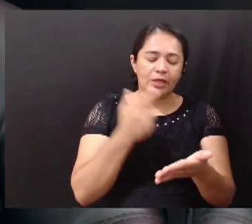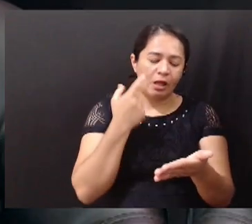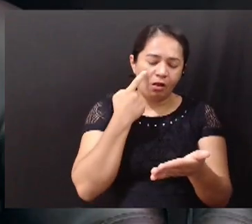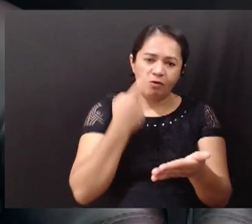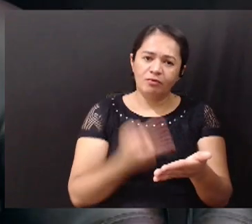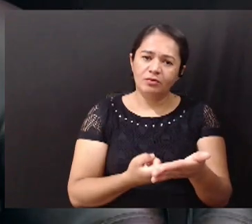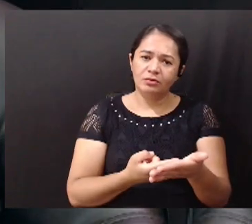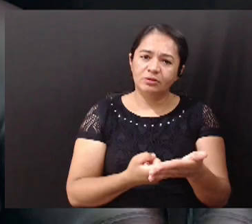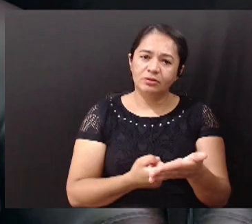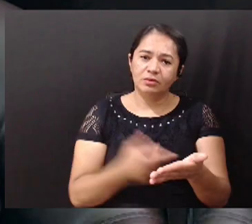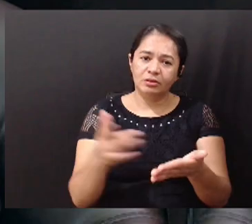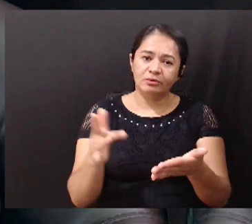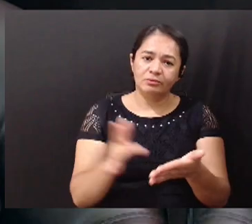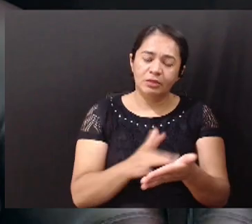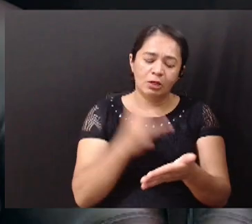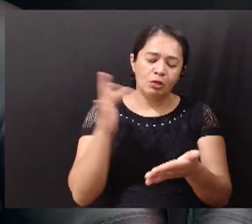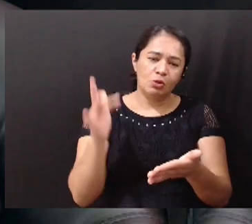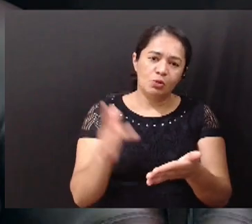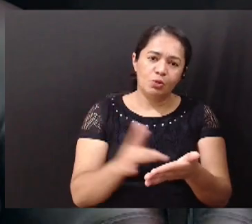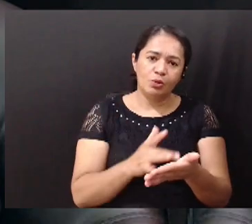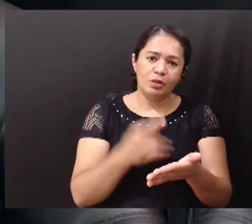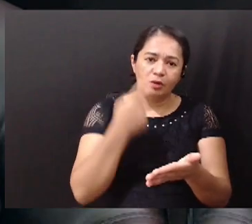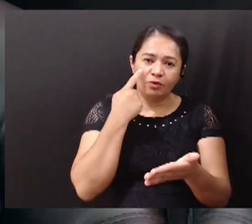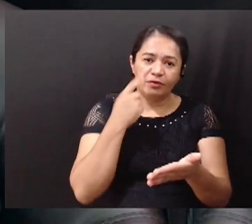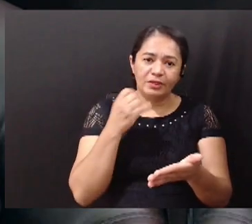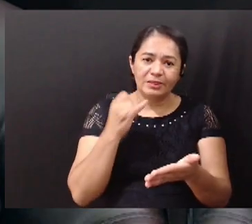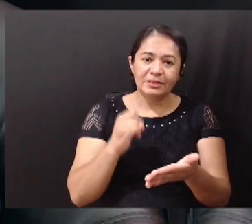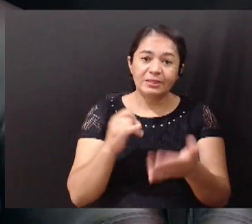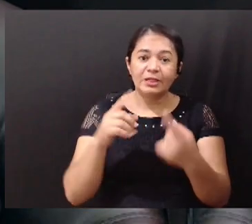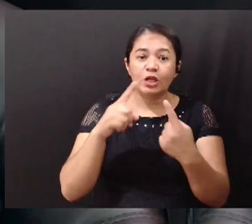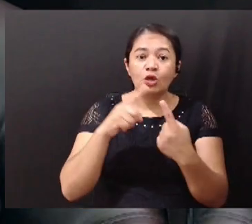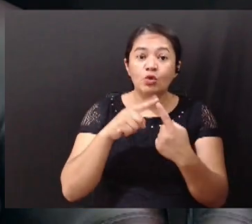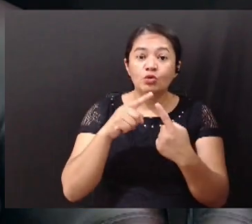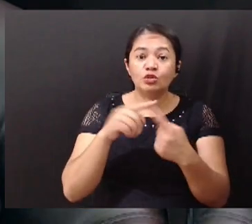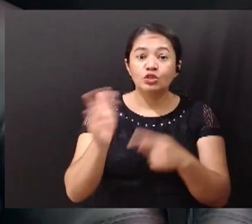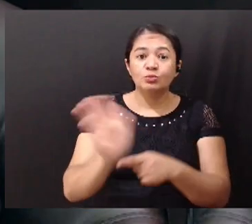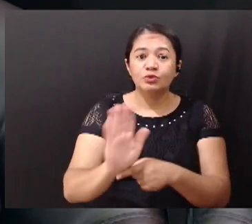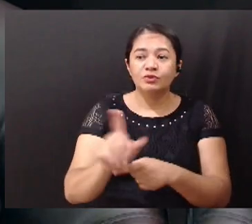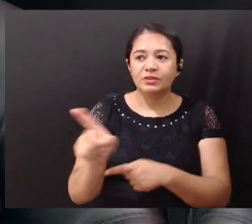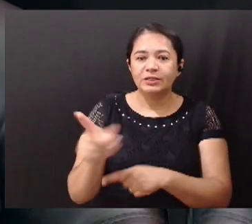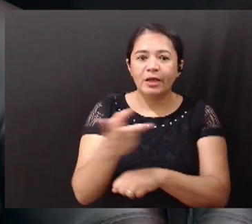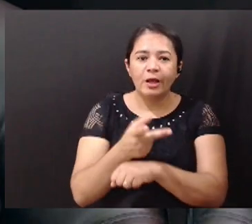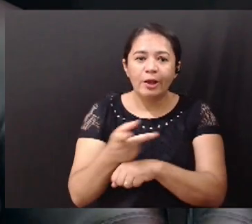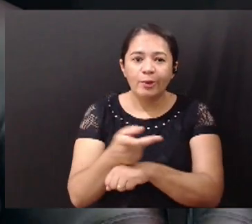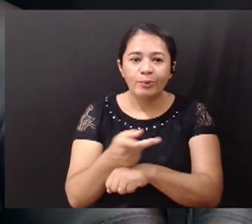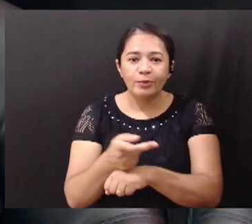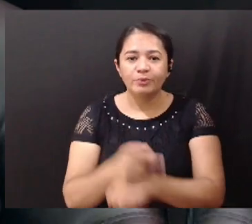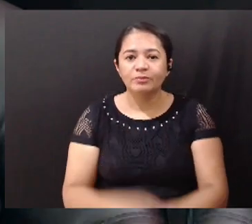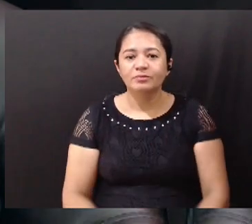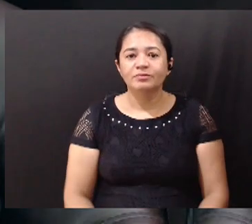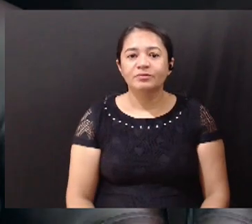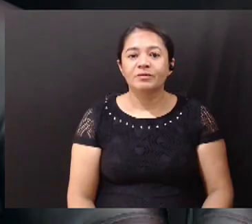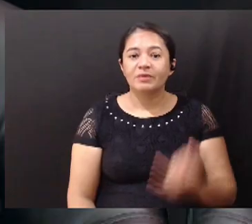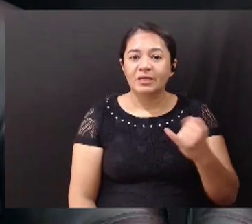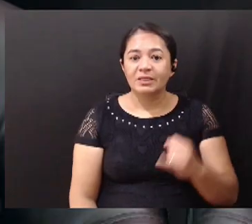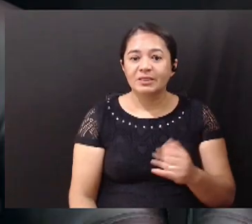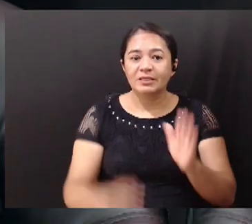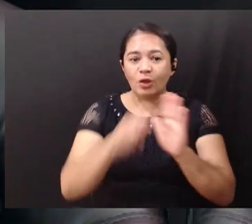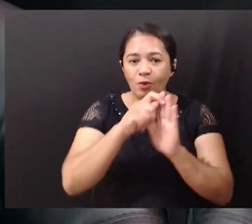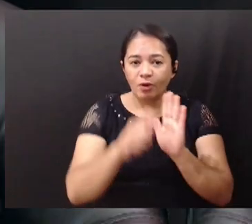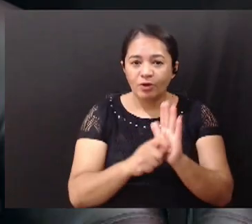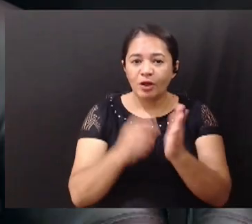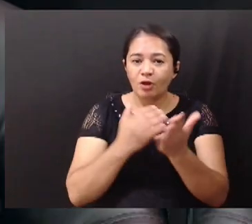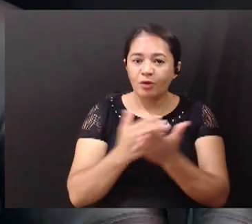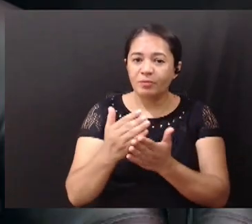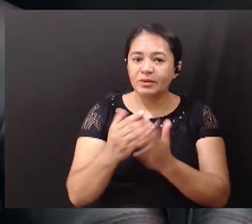para cima, mas deixa eu ver se tem um padrão de vídeos que ela esteja procurando. Para ver se esse algoritmo vai começar a trazer o que ela quer. Não